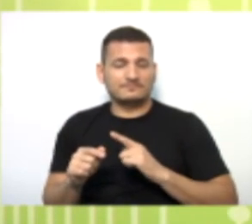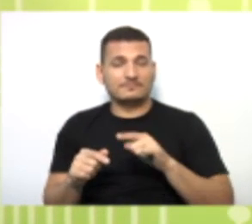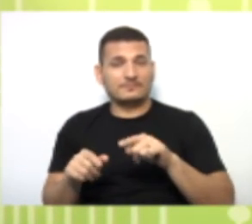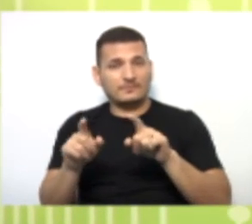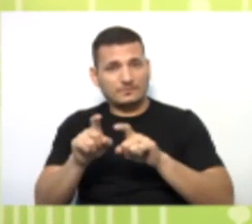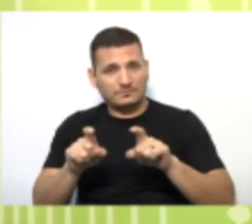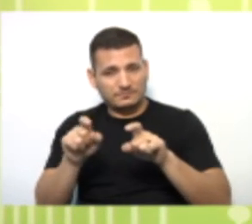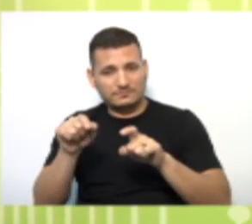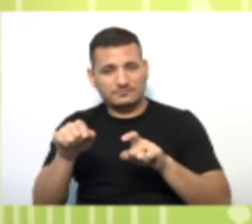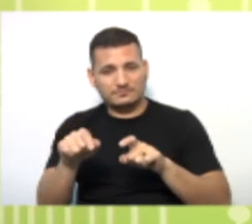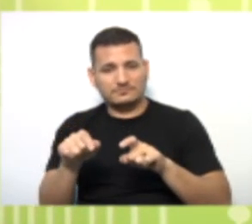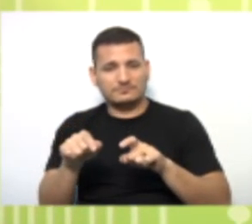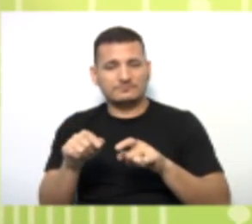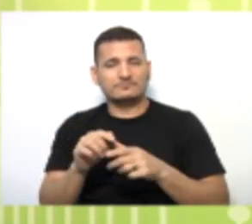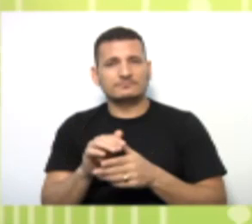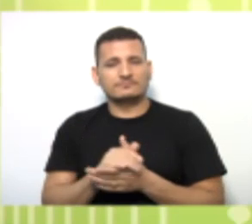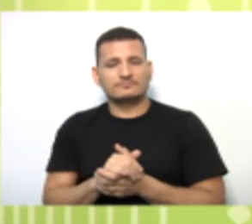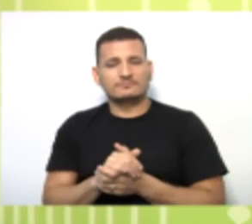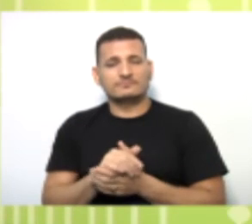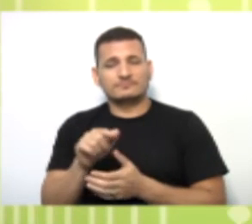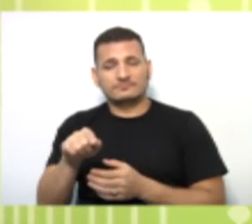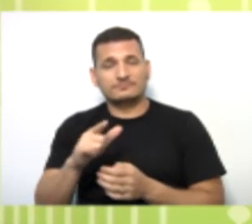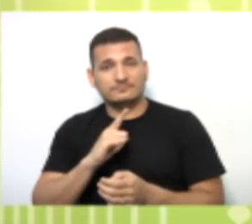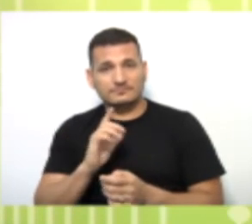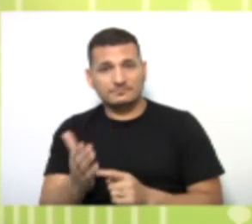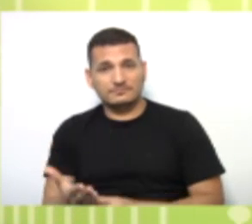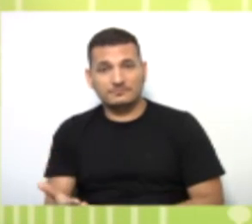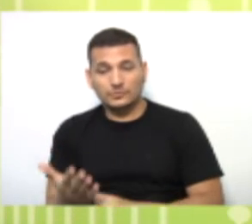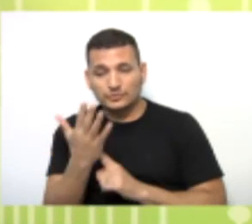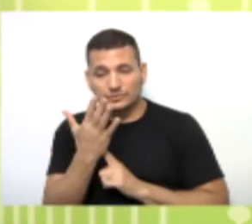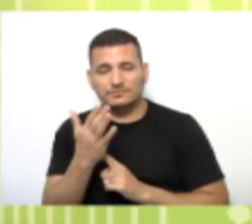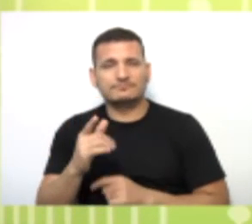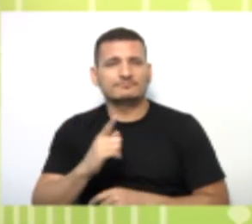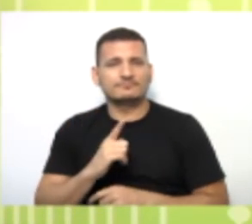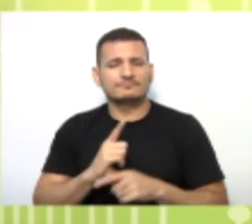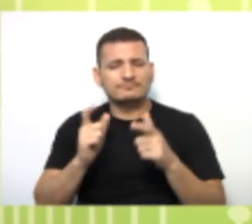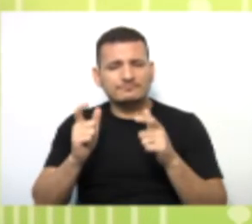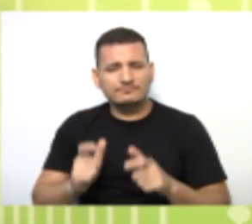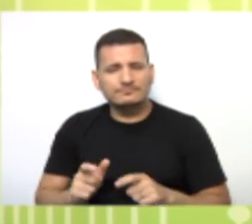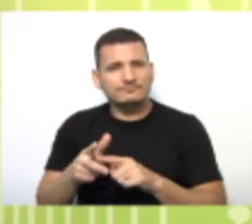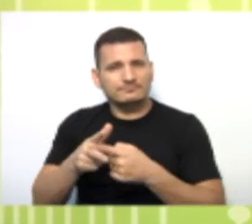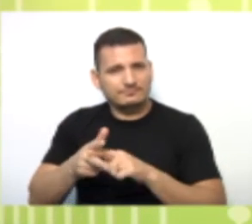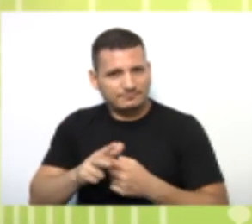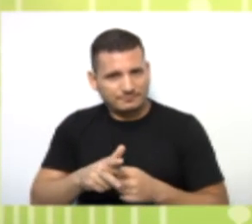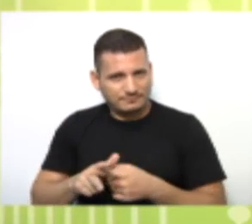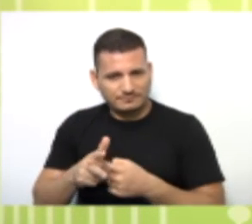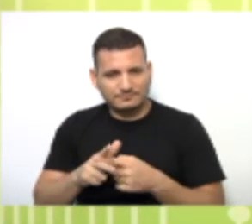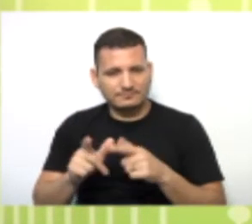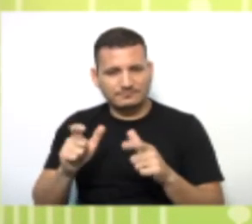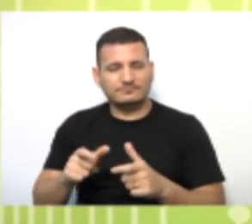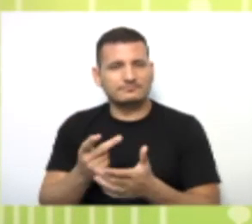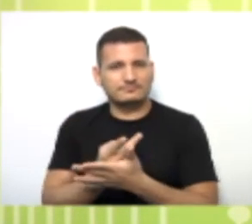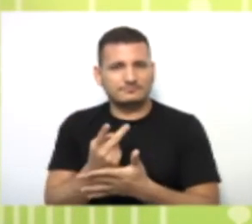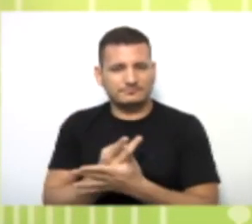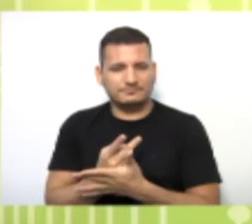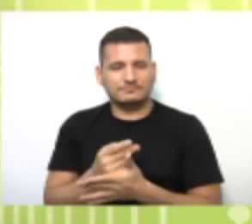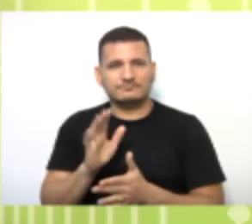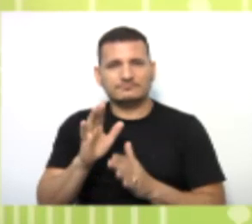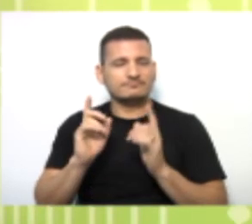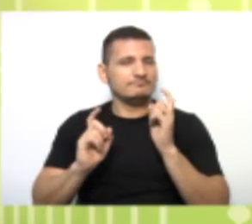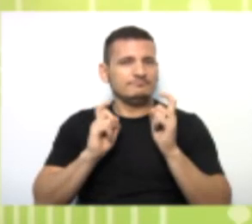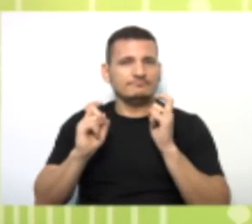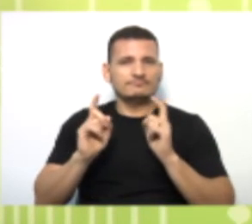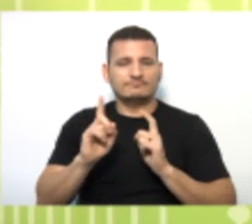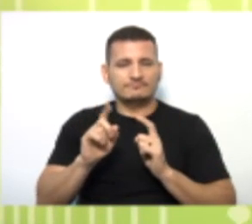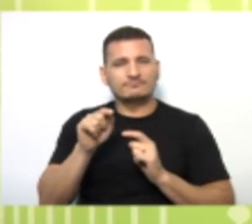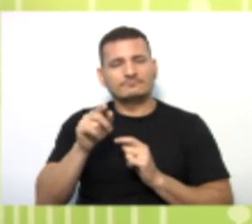computador mesmo, né, o próprio nosso debugador, ele vai falando pra gente o que a gente precisa consertar, tá? Onde está ali no nosso erro. Então não se preocupem que